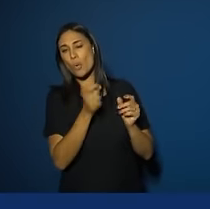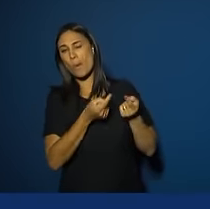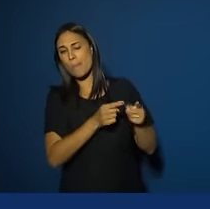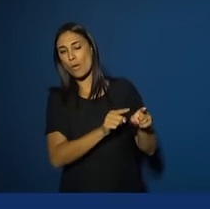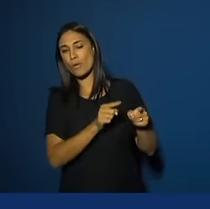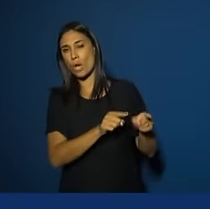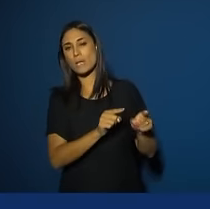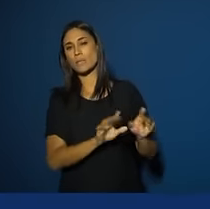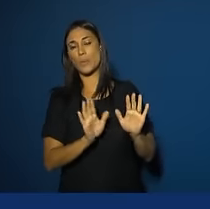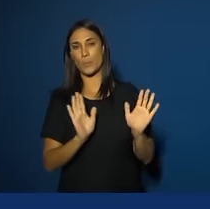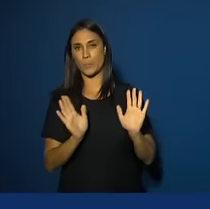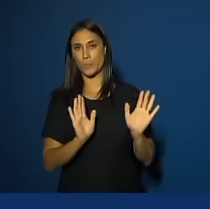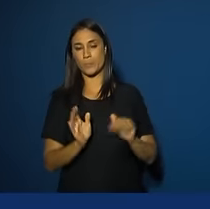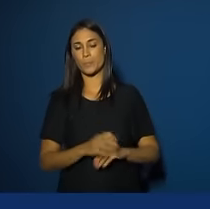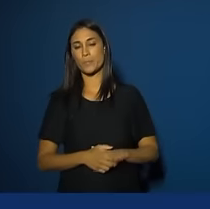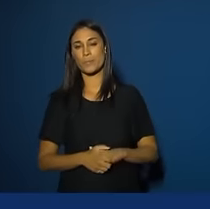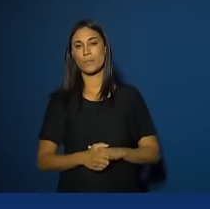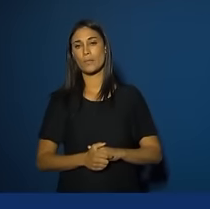aqui